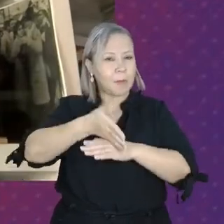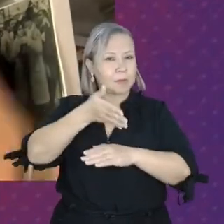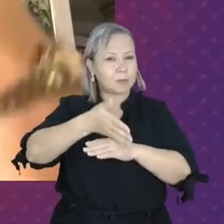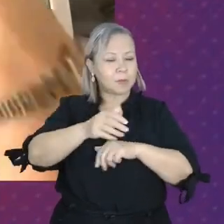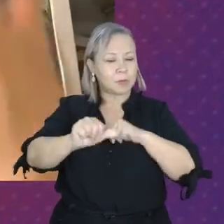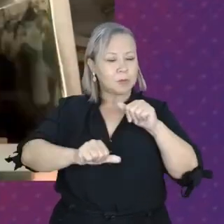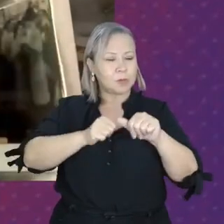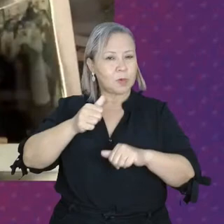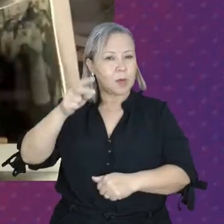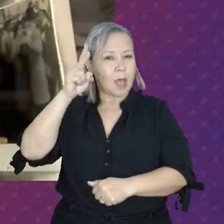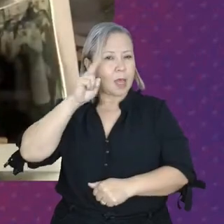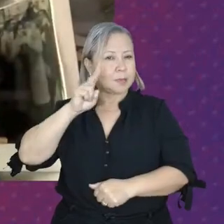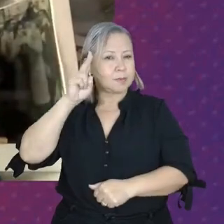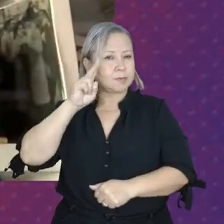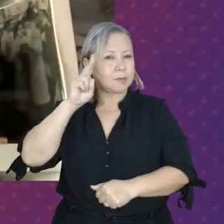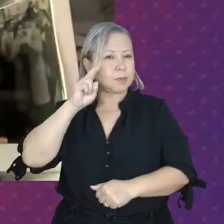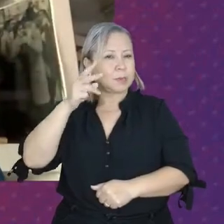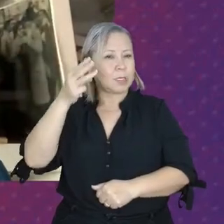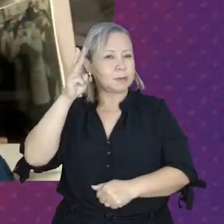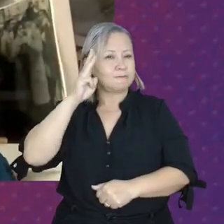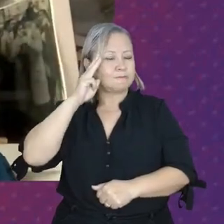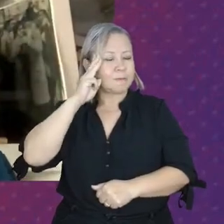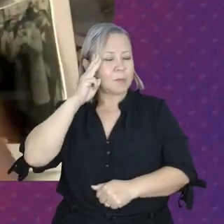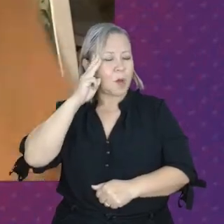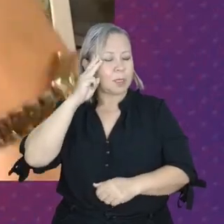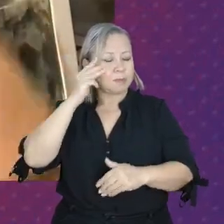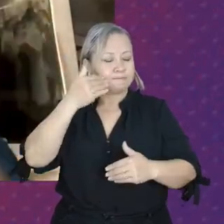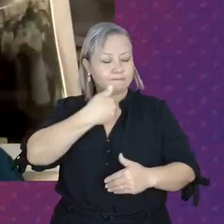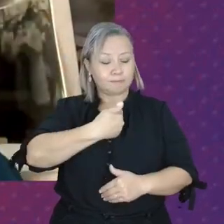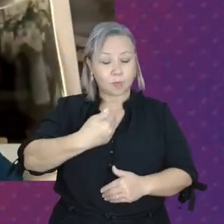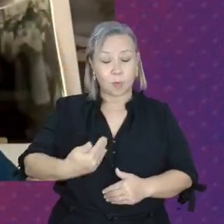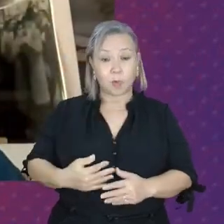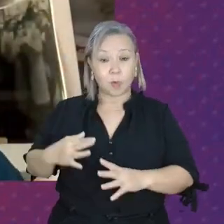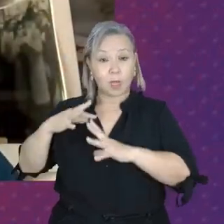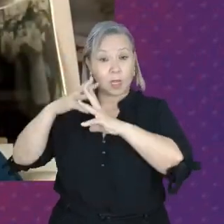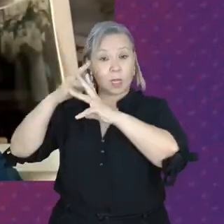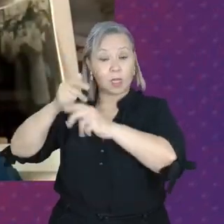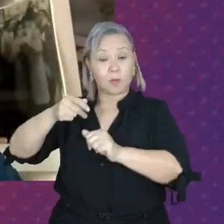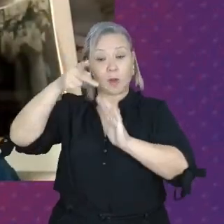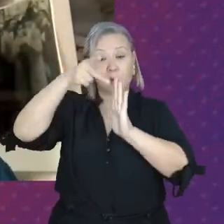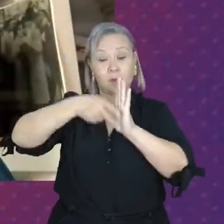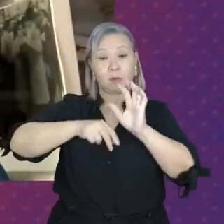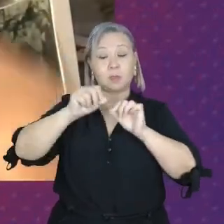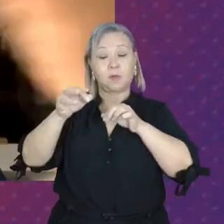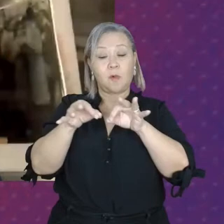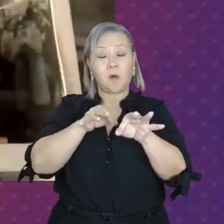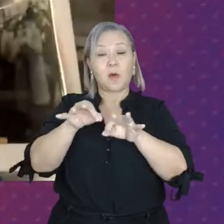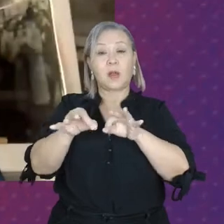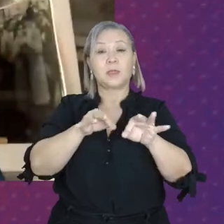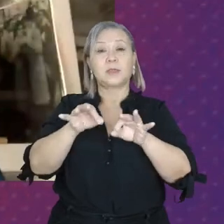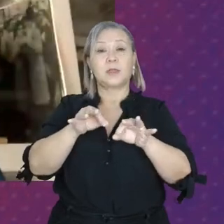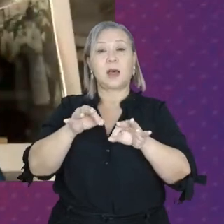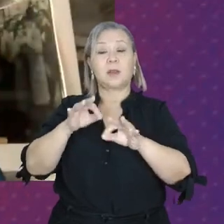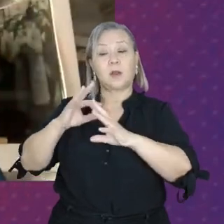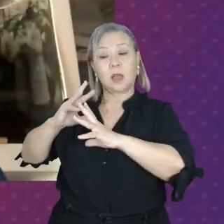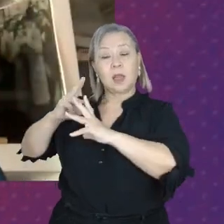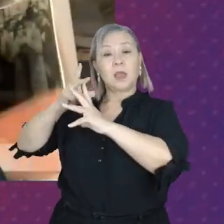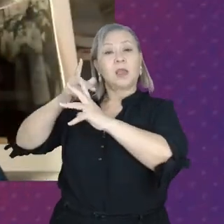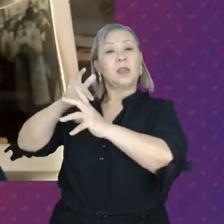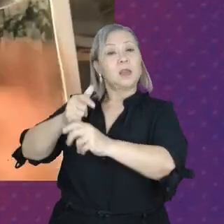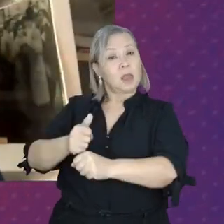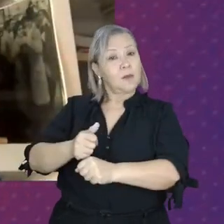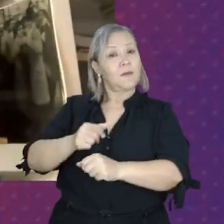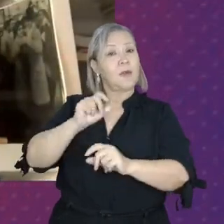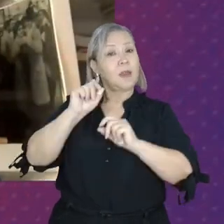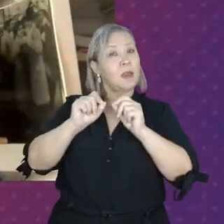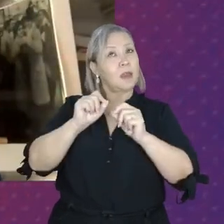essas memórias públicas, como retomar os planos que foram construídos para rever o que não estava bom e